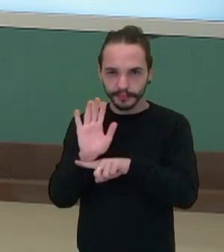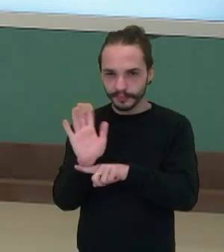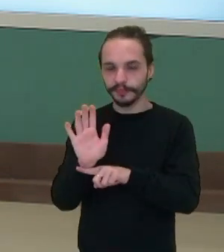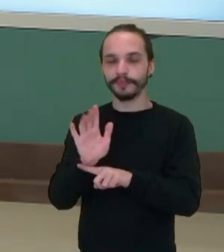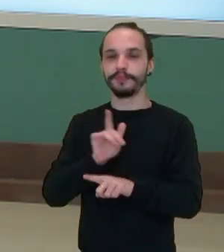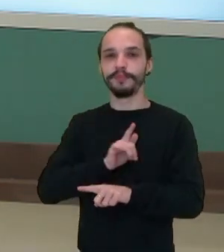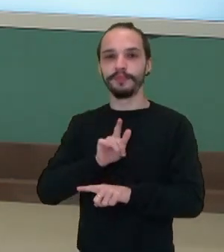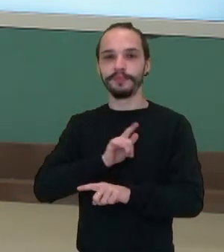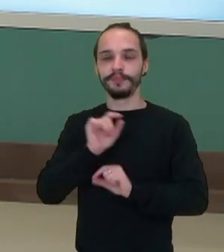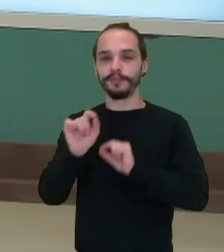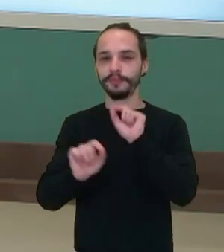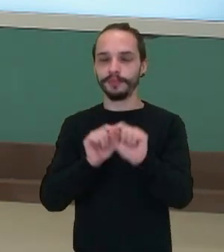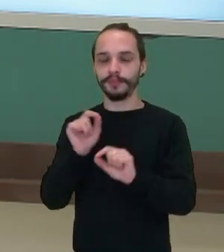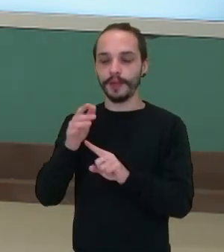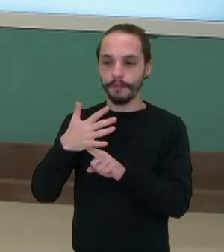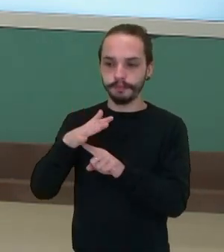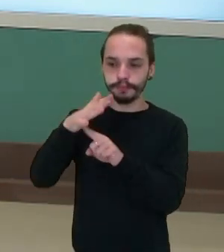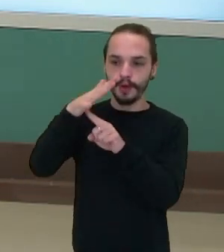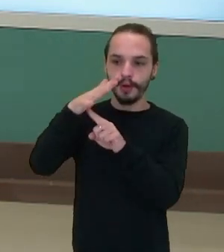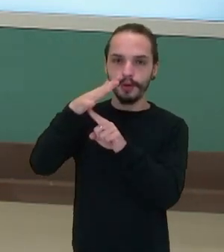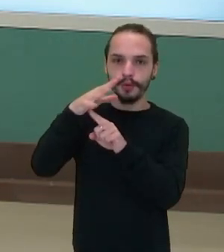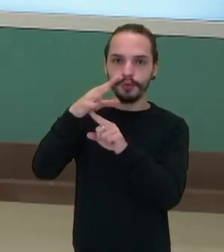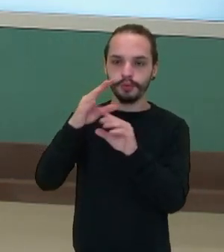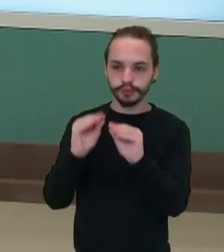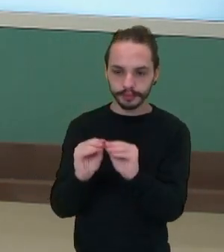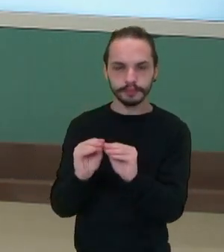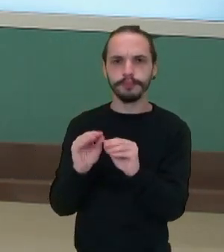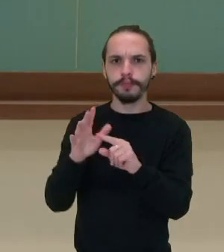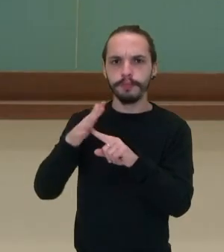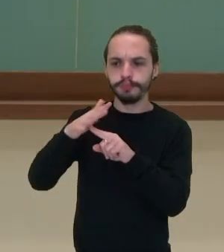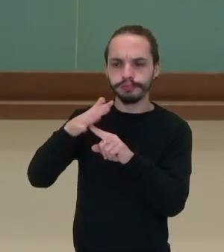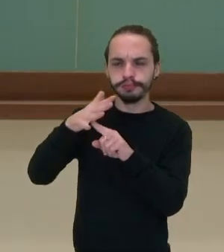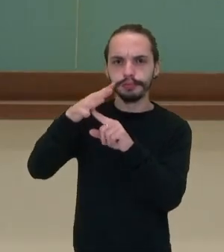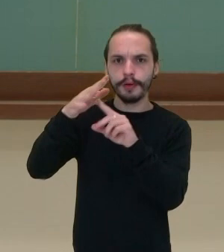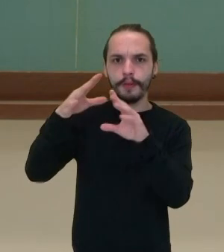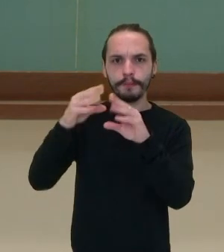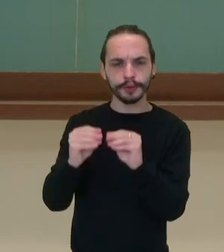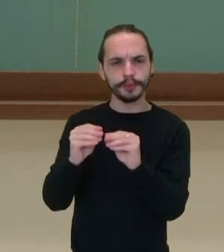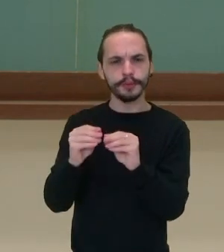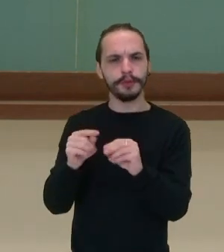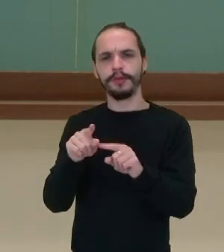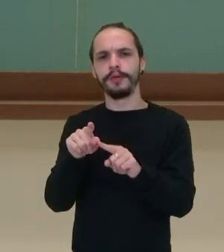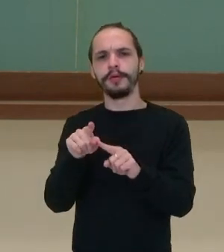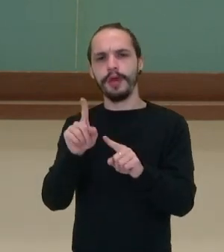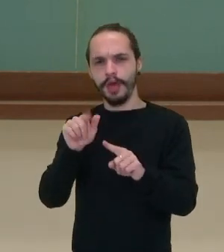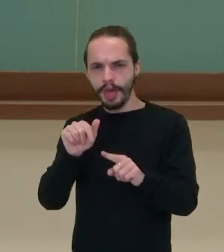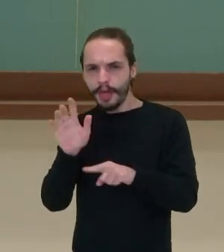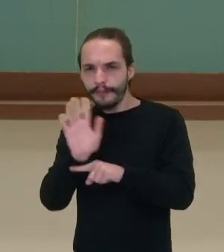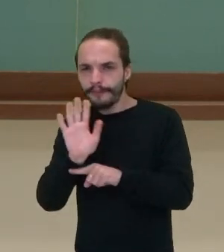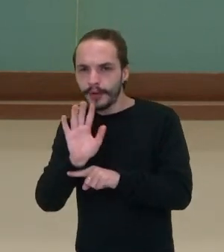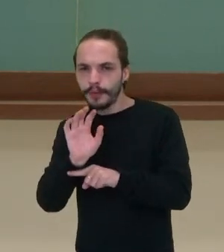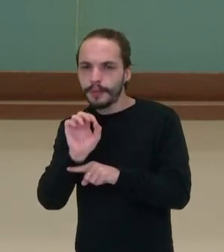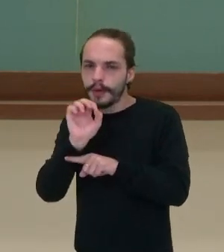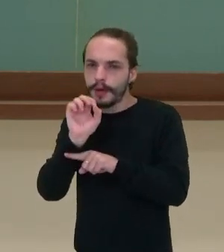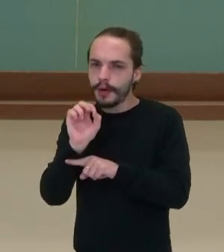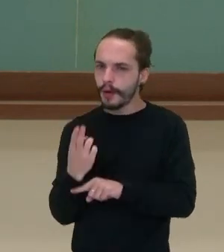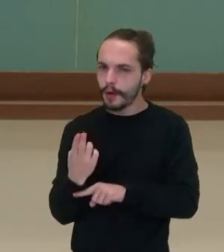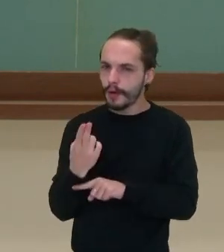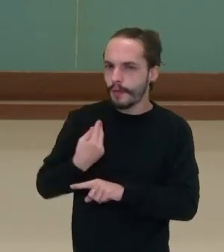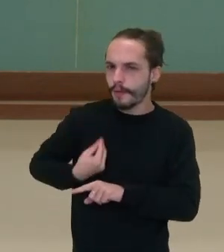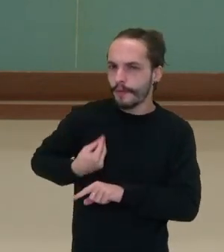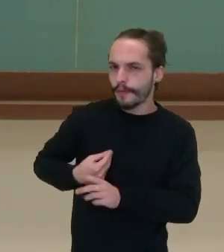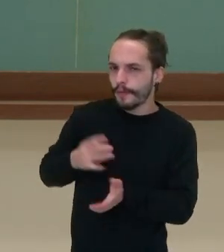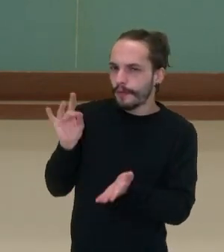os motores eles são desligados. Será que isso é coisa de filme ou realmente é algo que